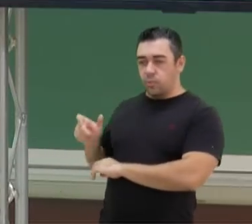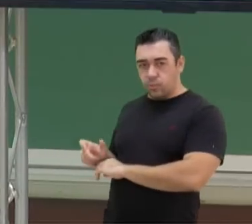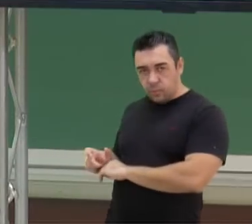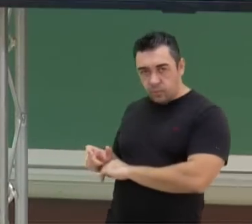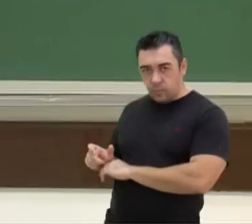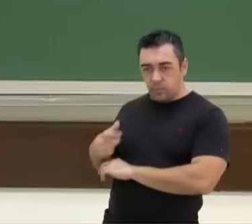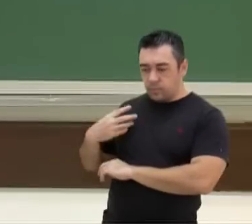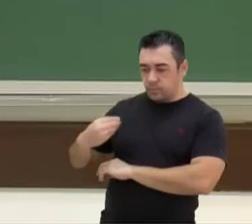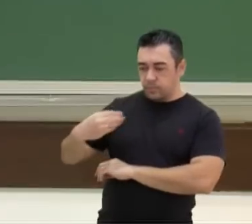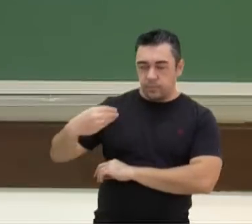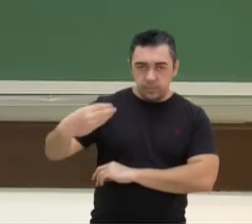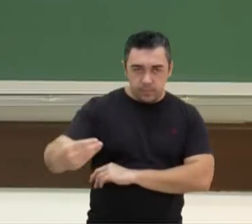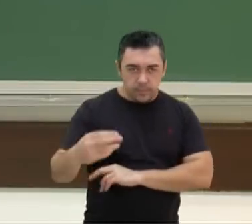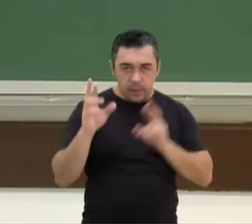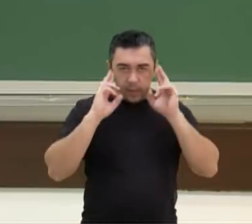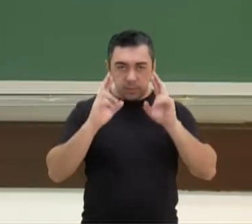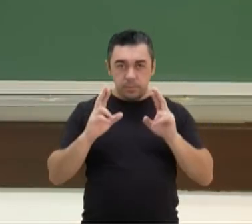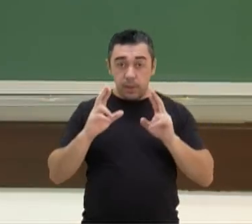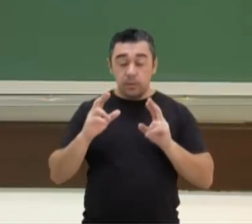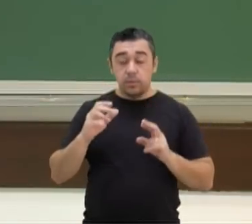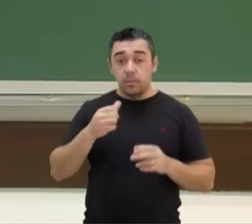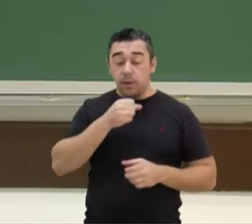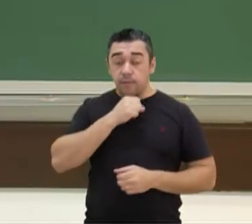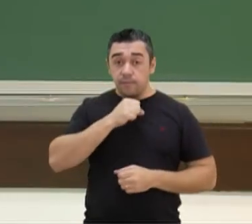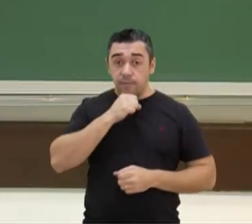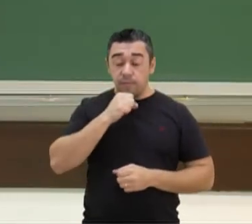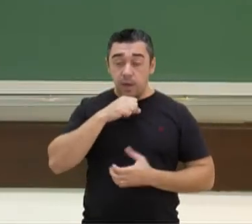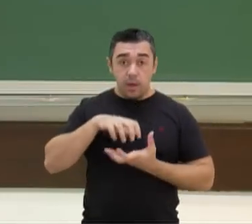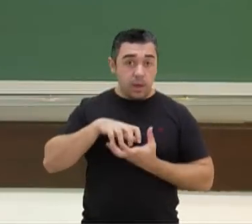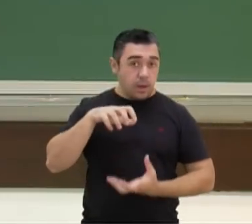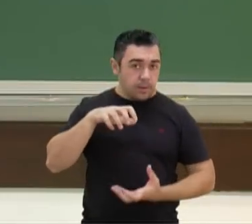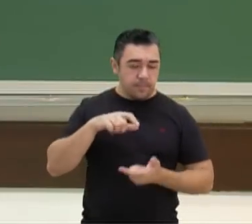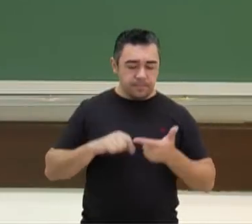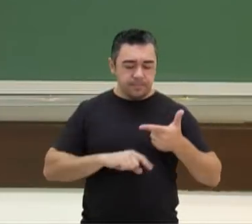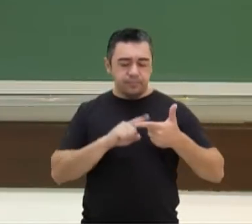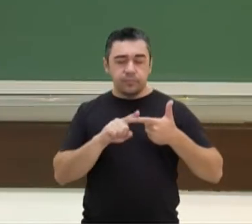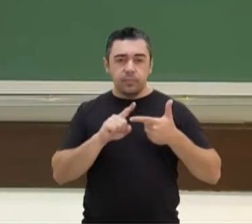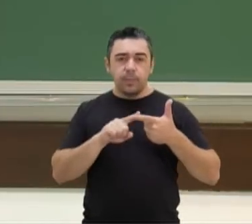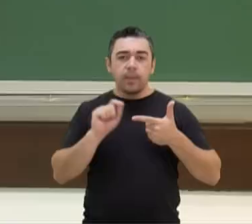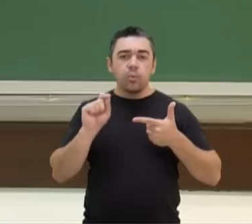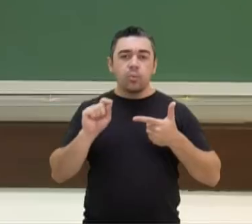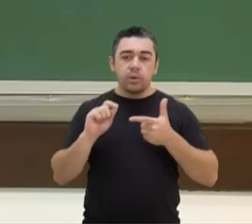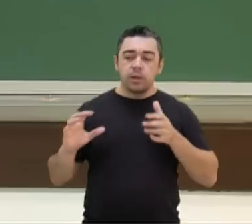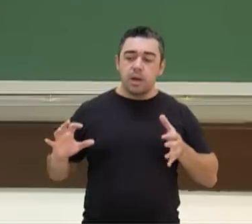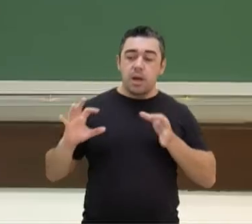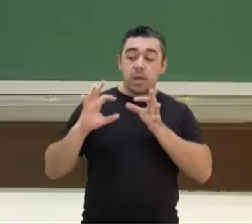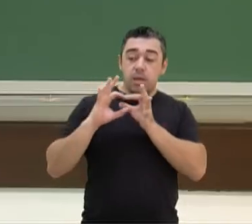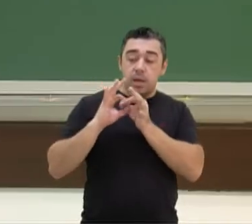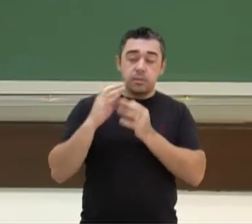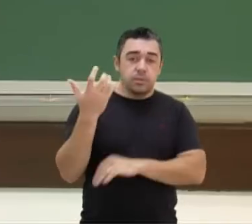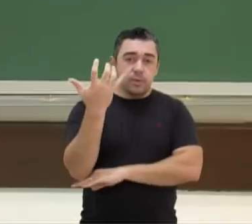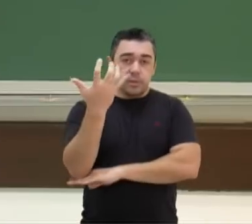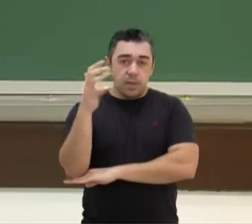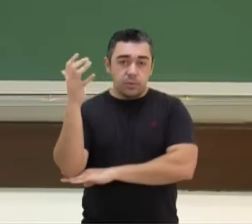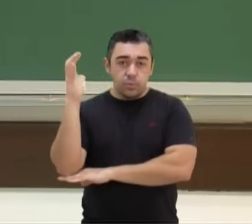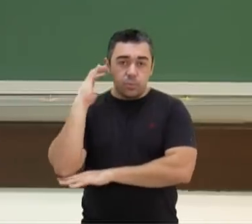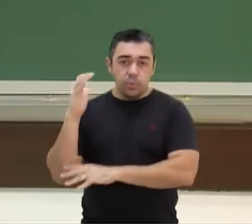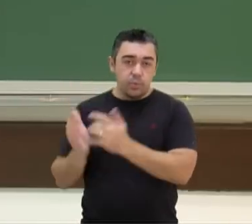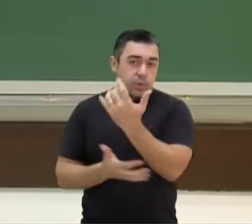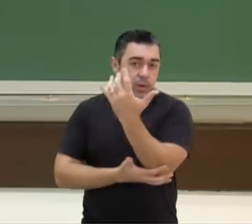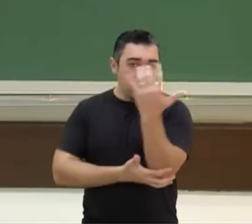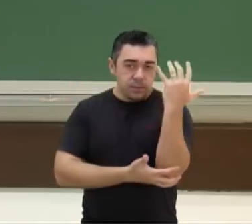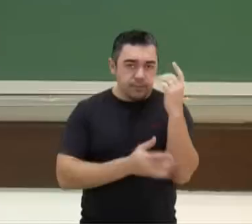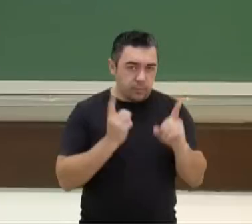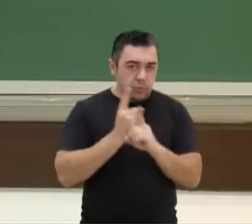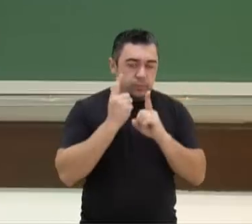deveríamos aprender, respeito aos mais velhos ancestrais e o culto à natureza, a ligação com a natureza. Por quê? Vamos descobrir. Bom,